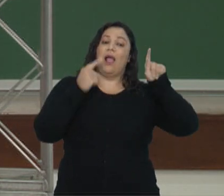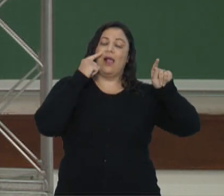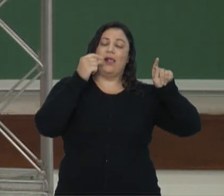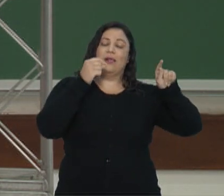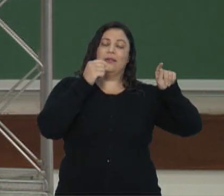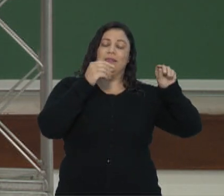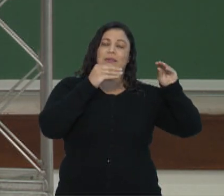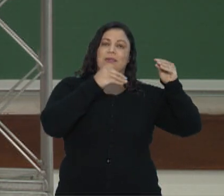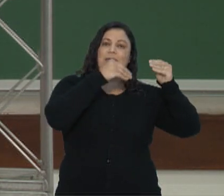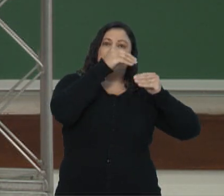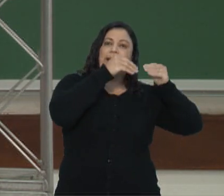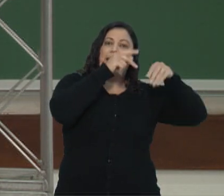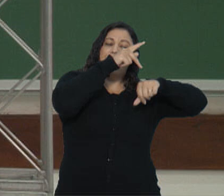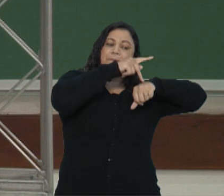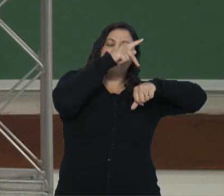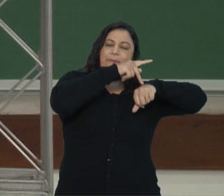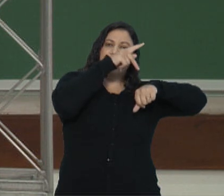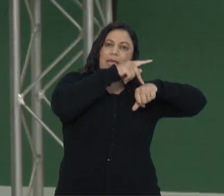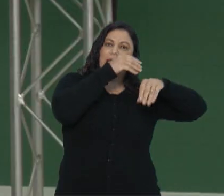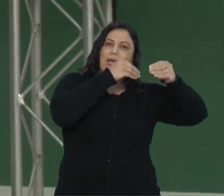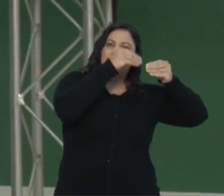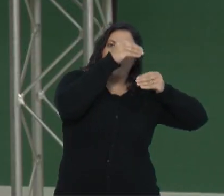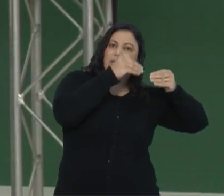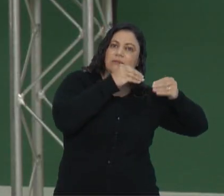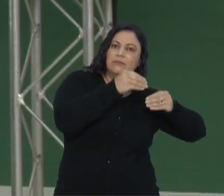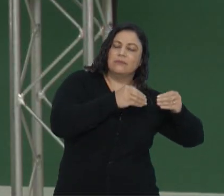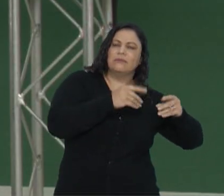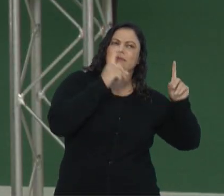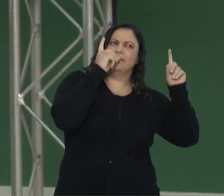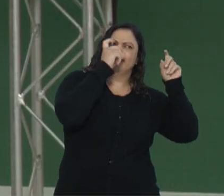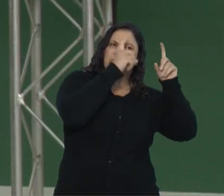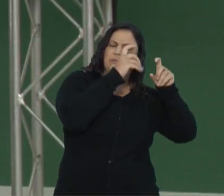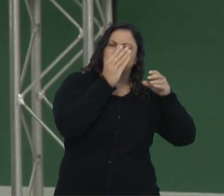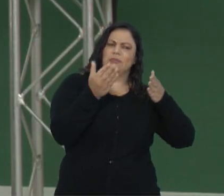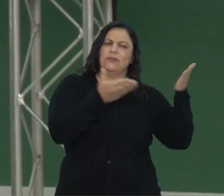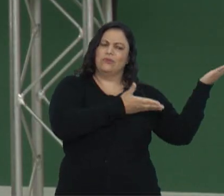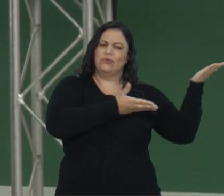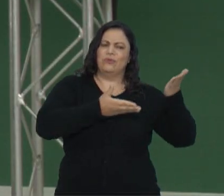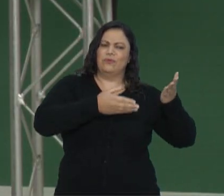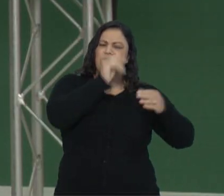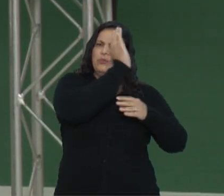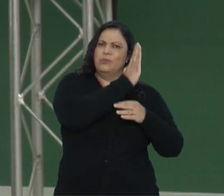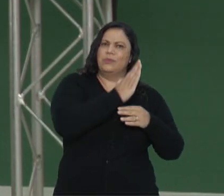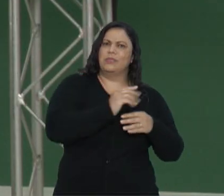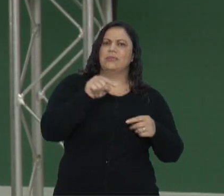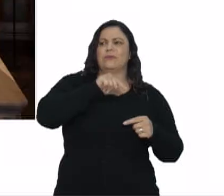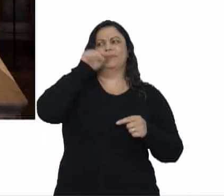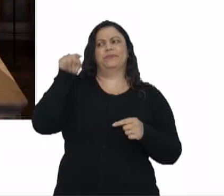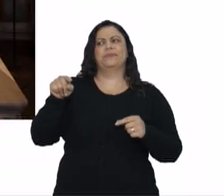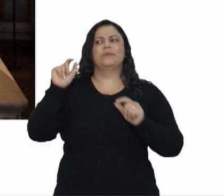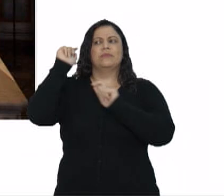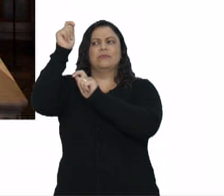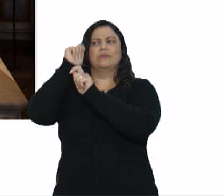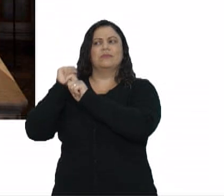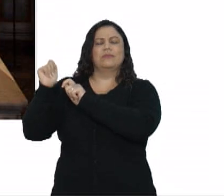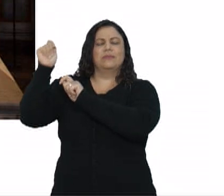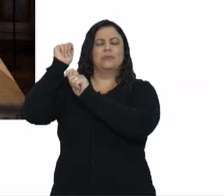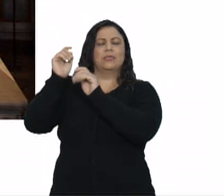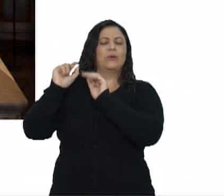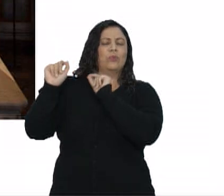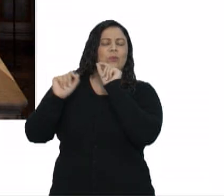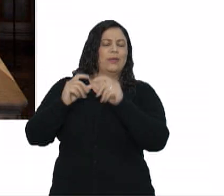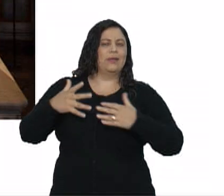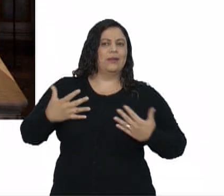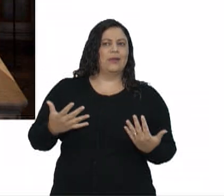Mármore é difícil vir para o Brasil, lembra? Muito difícil vir para o Brasil. Então vamos lá. Considerava-se um escultor ornamental, buscou